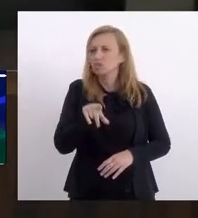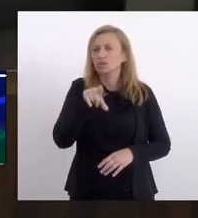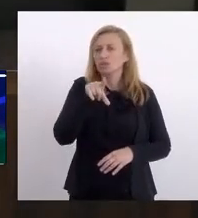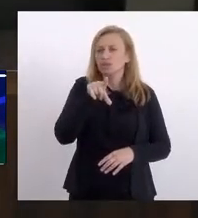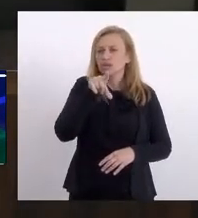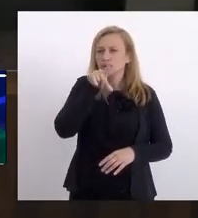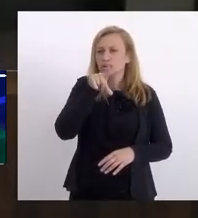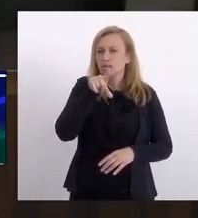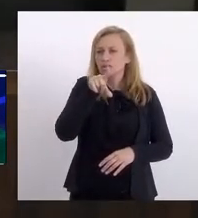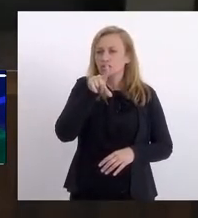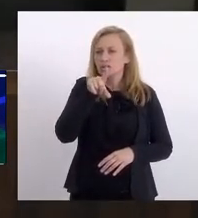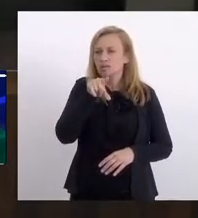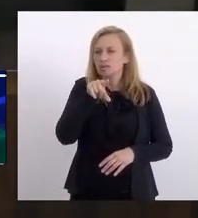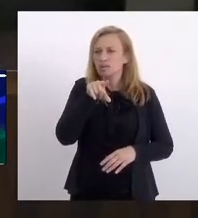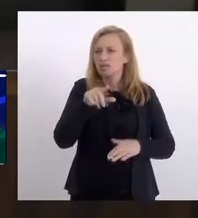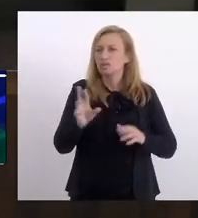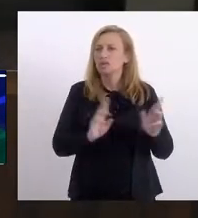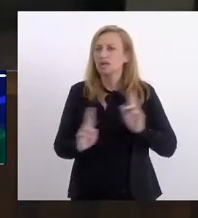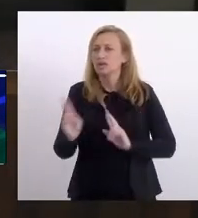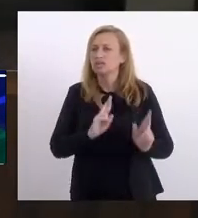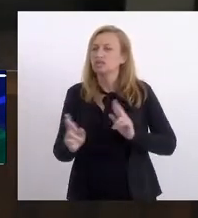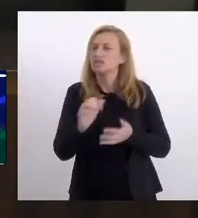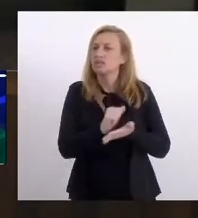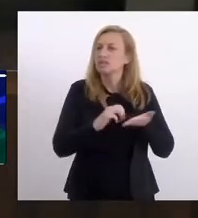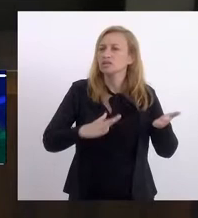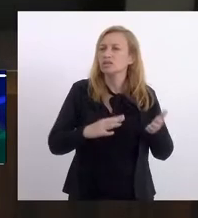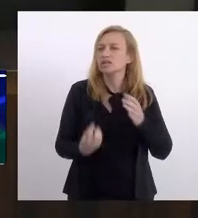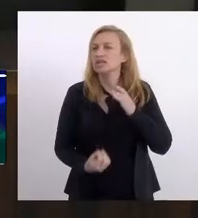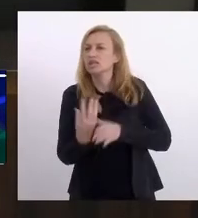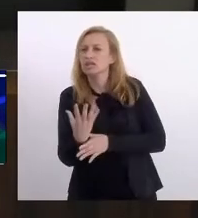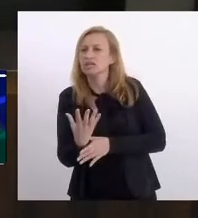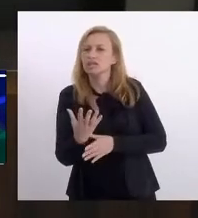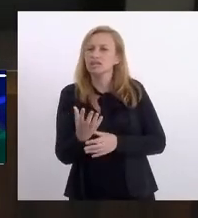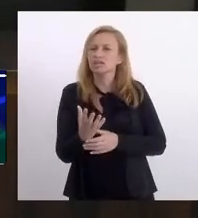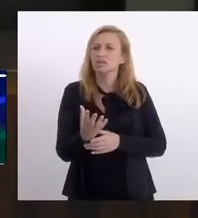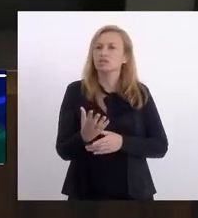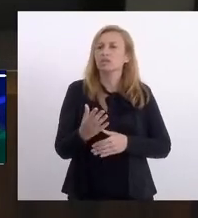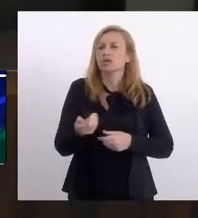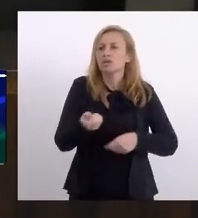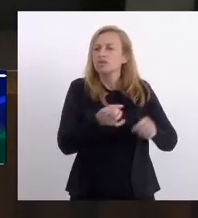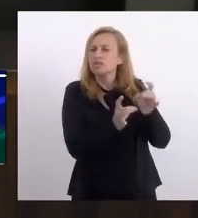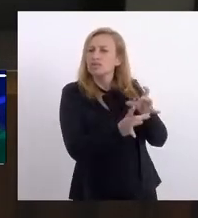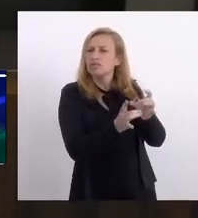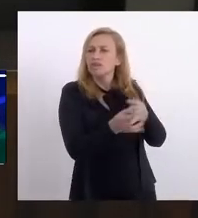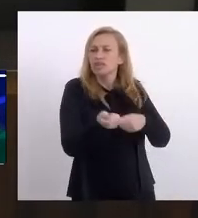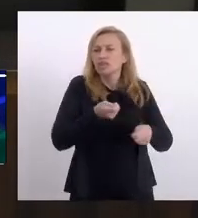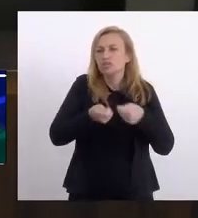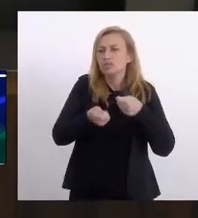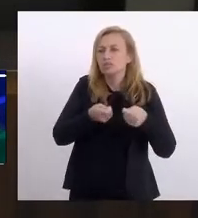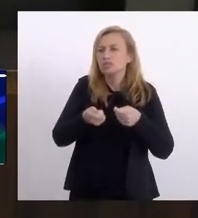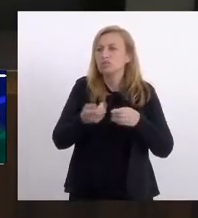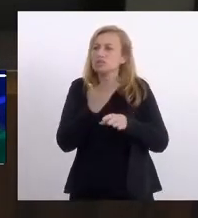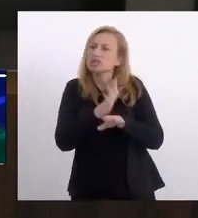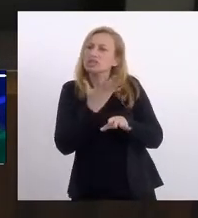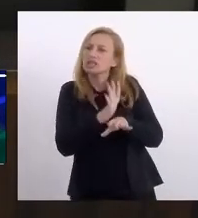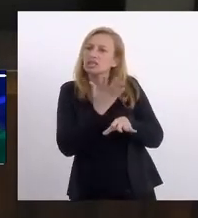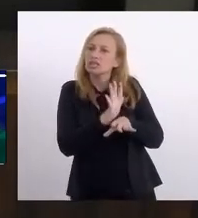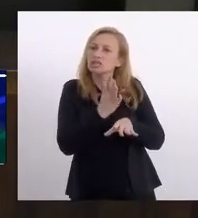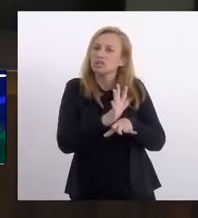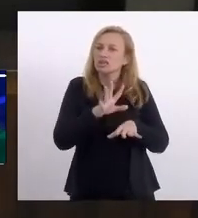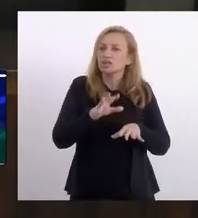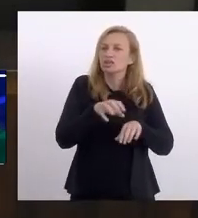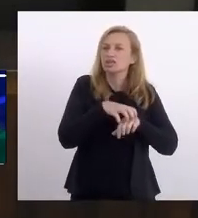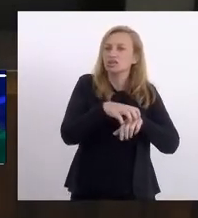nativa para todas as etapas relativas às atividades de criação, reprodução, comercialização, manutenção, treinamento, exposição,